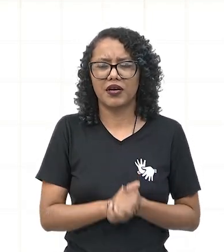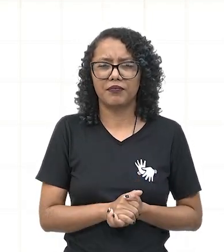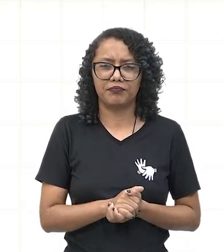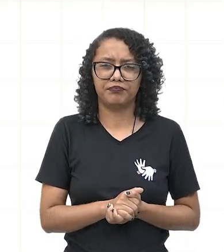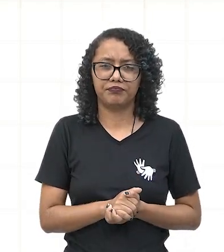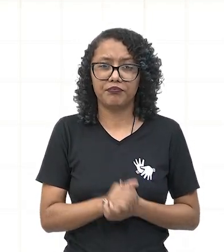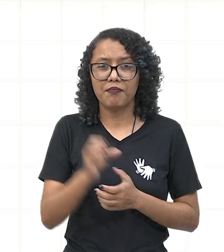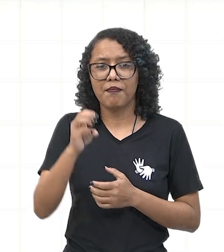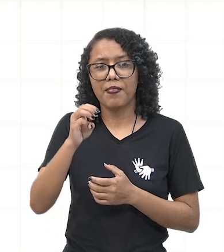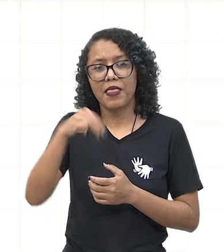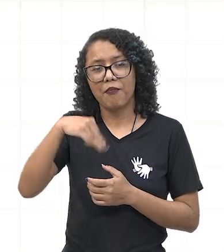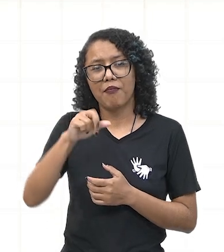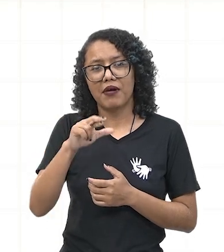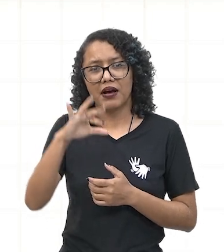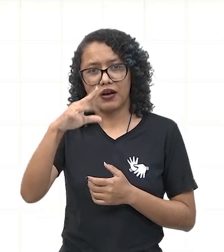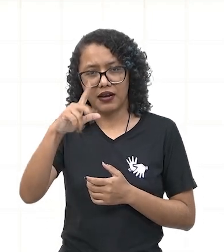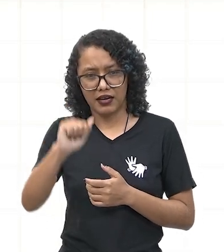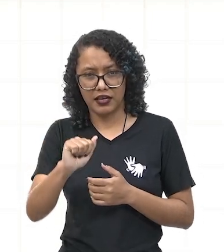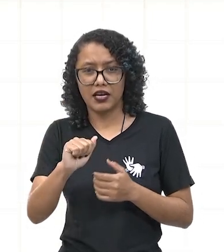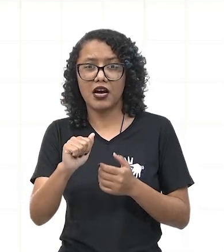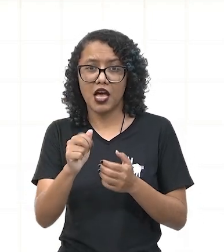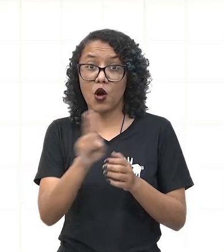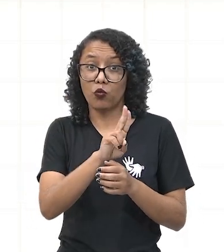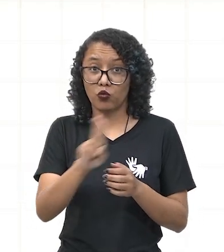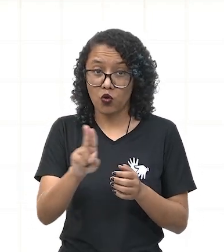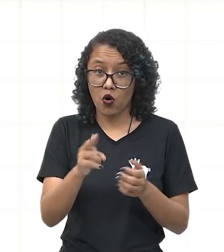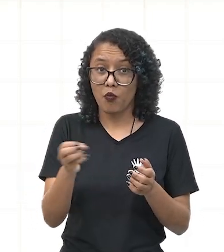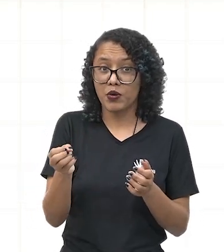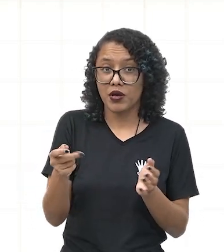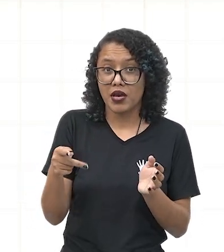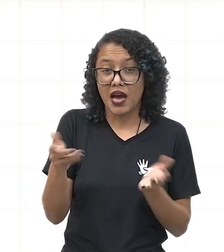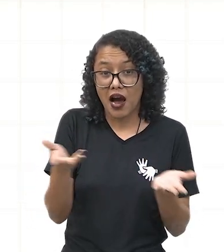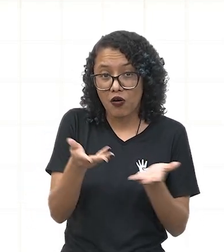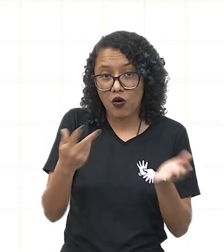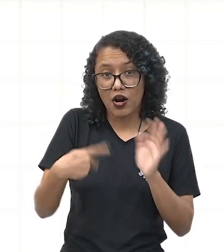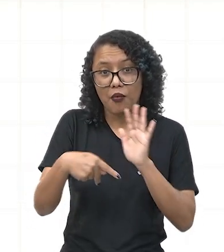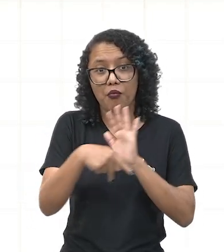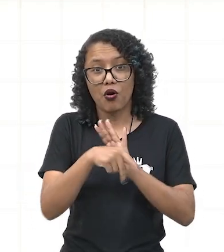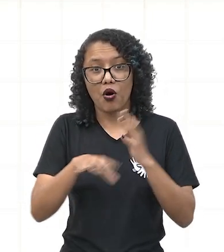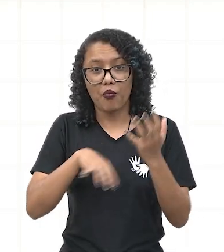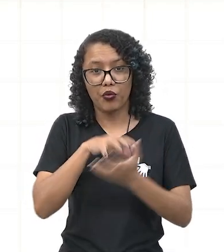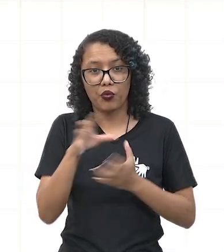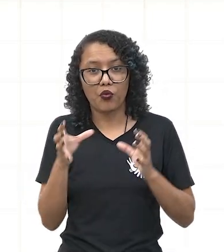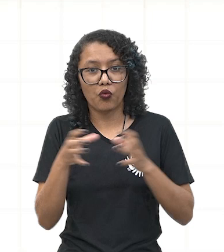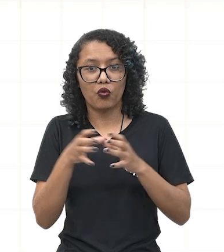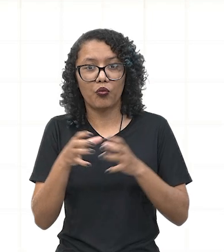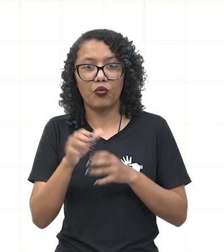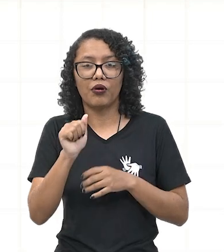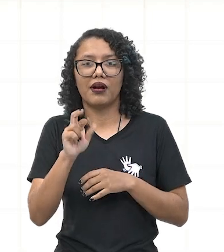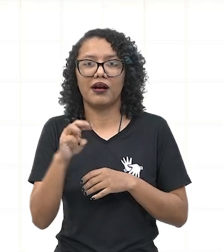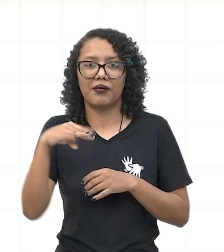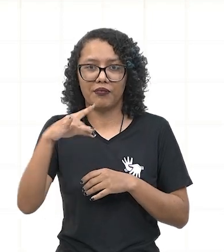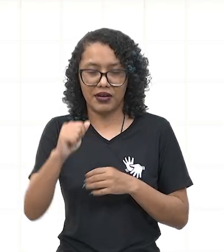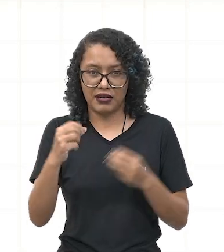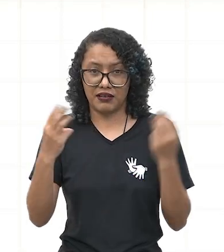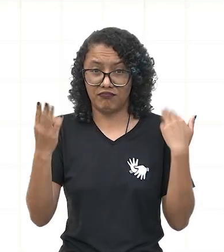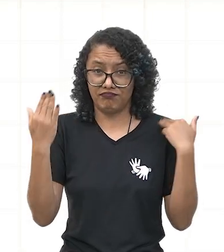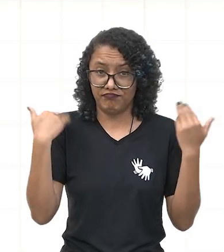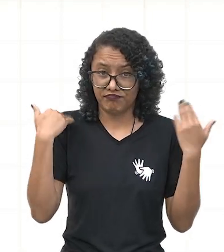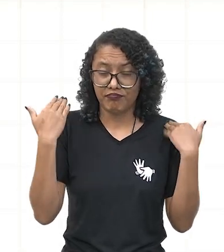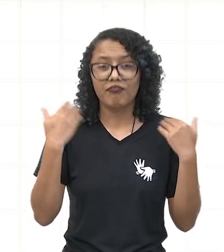que era conhecida na época a Armada, certo? Por isso que o nome da revolta é Revolta da Armada. Foi um movimento